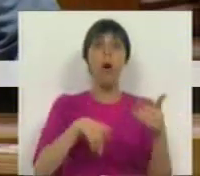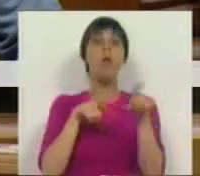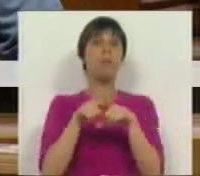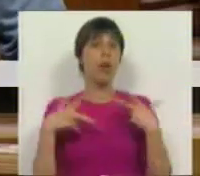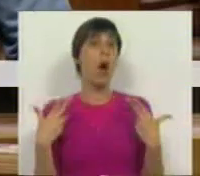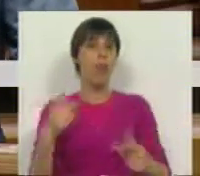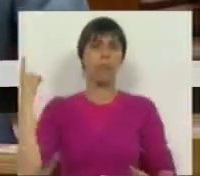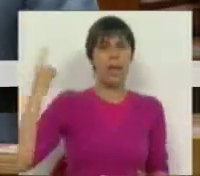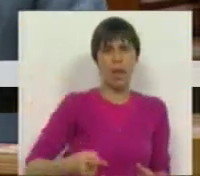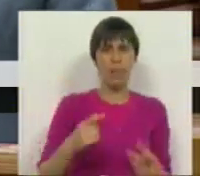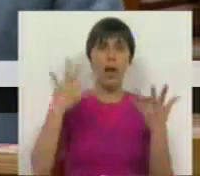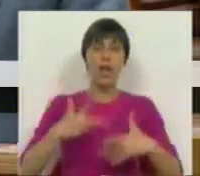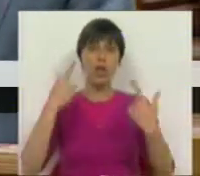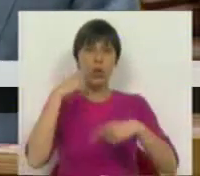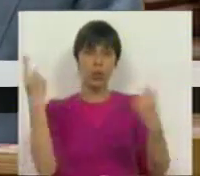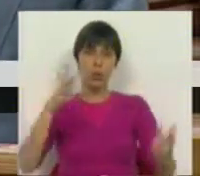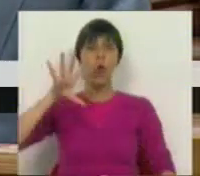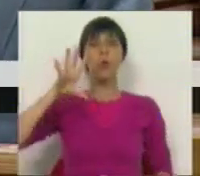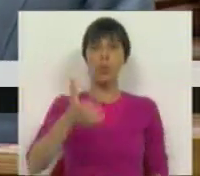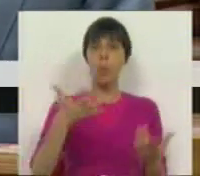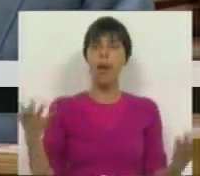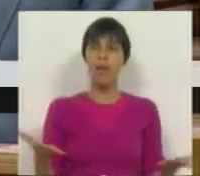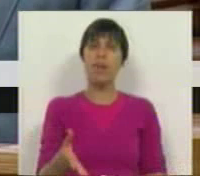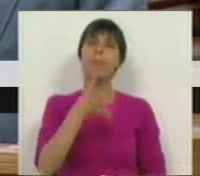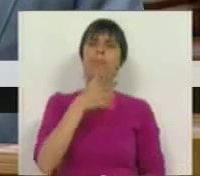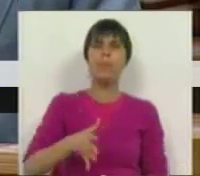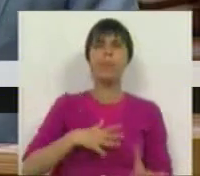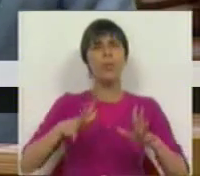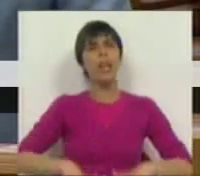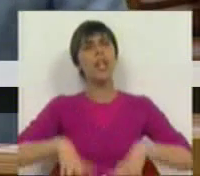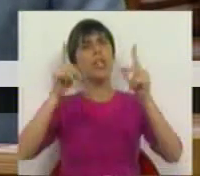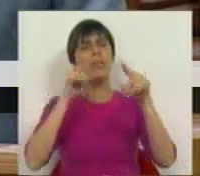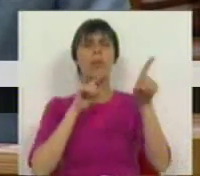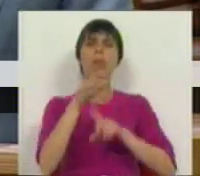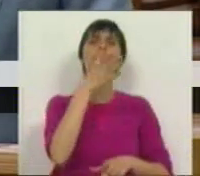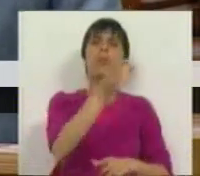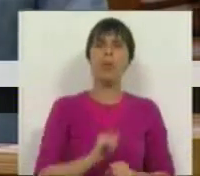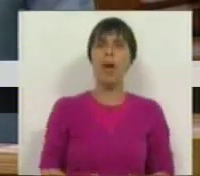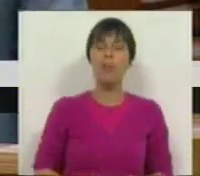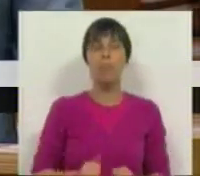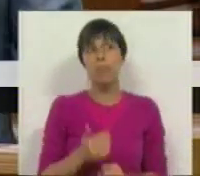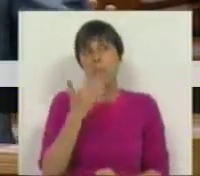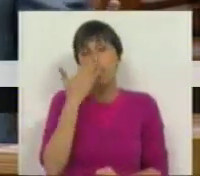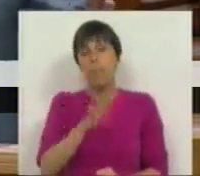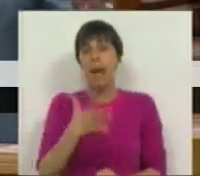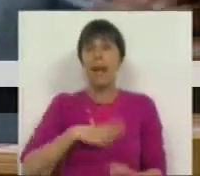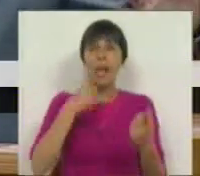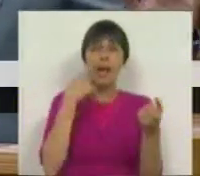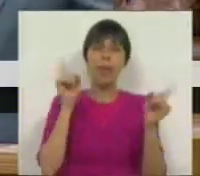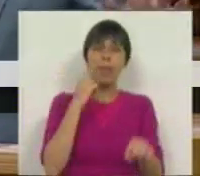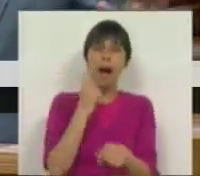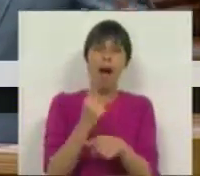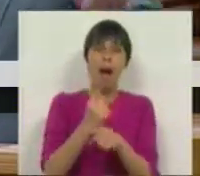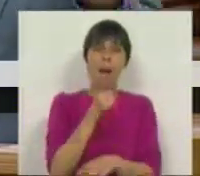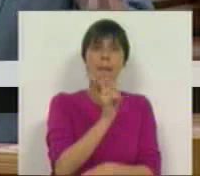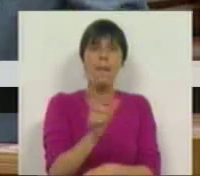de austeridade impõe sobre as contas públicas do país. Falava-nos de crescimento um deputado ainda agora. E parece querer repetir as